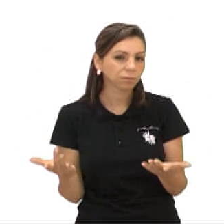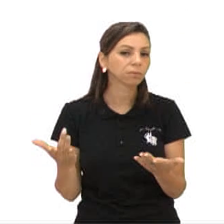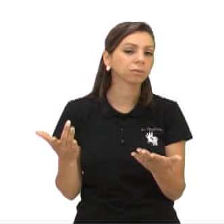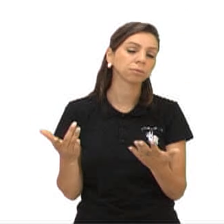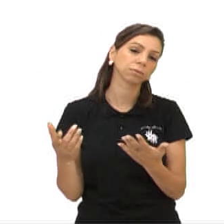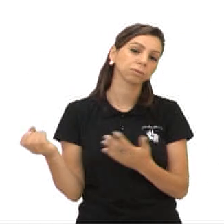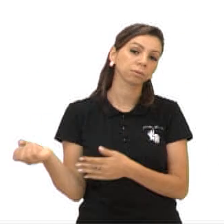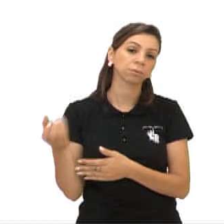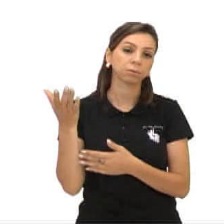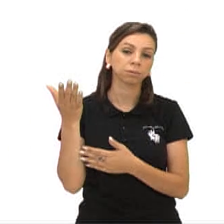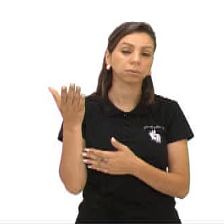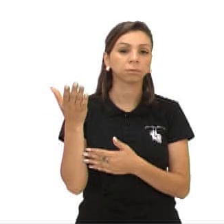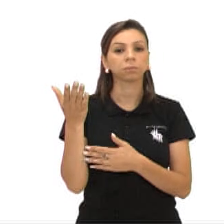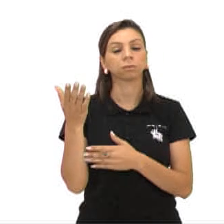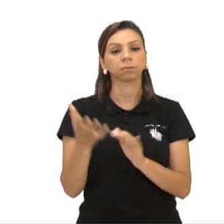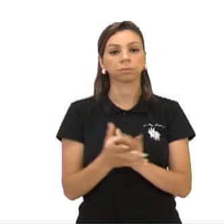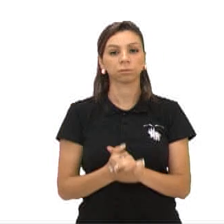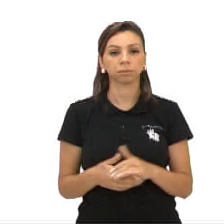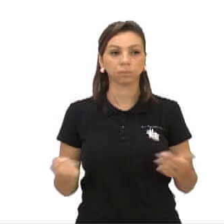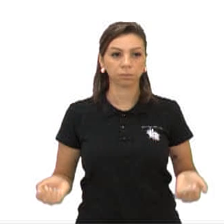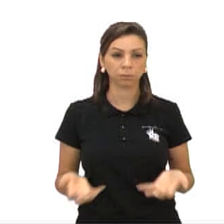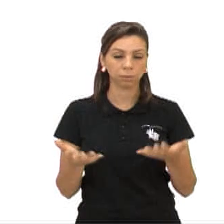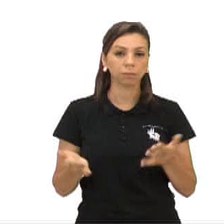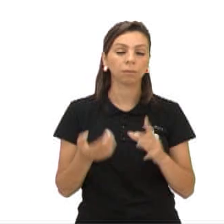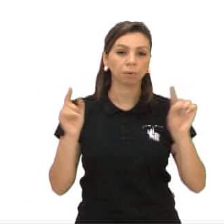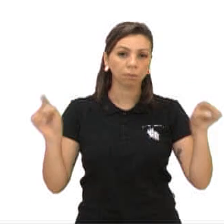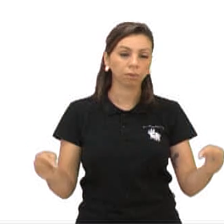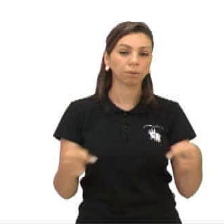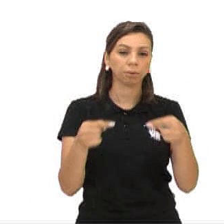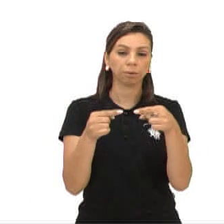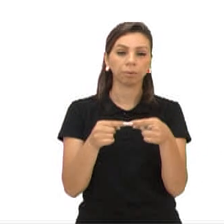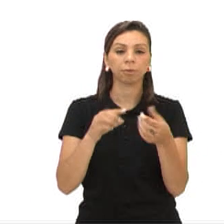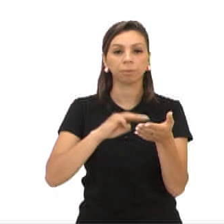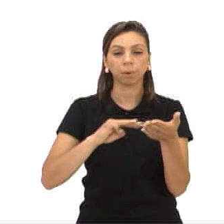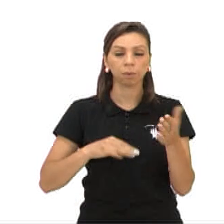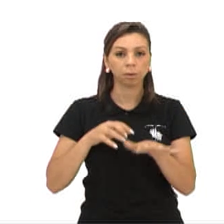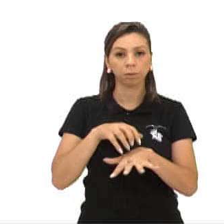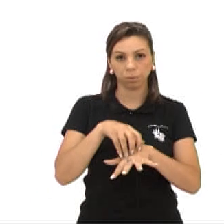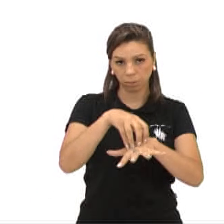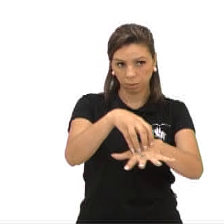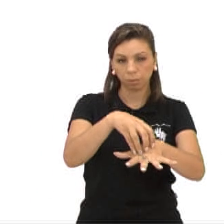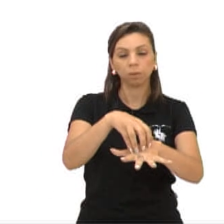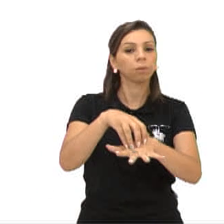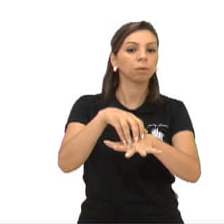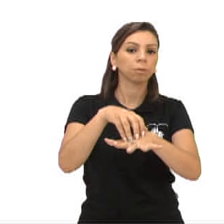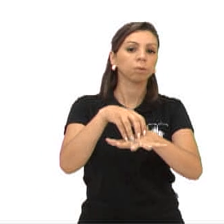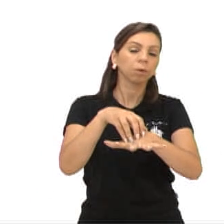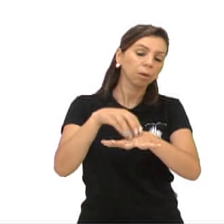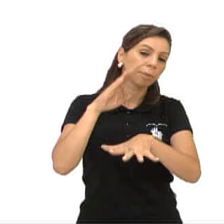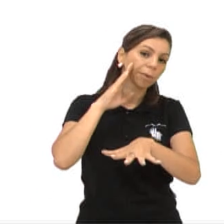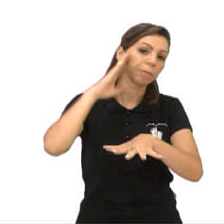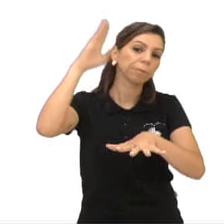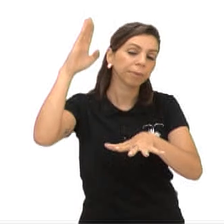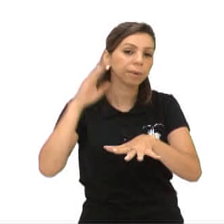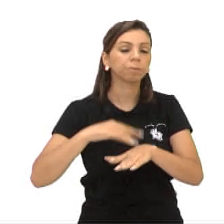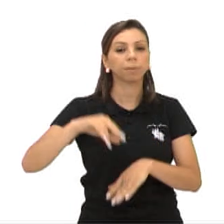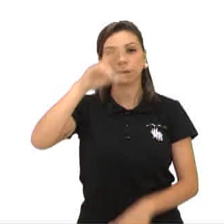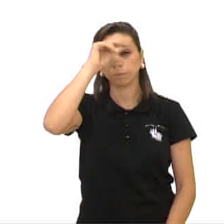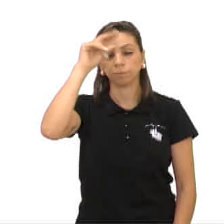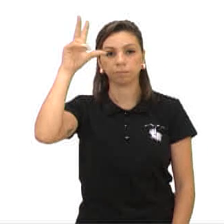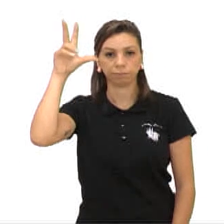novamente, colabora aquele encaixe com a metodologia do transporte, como sendo os principais municípios